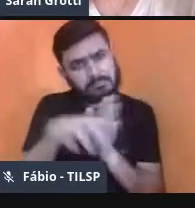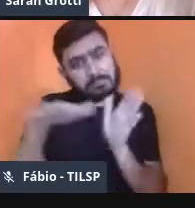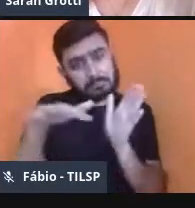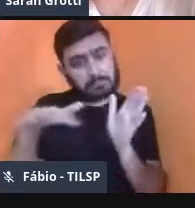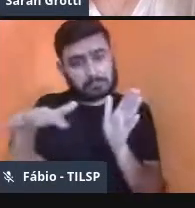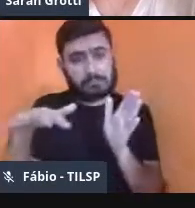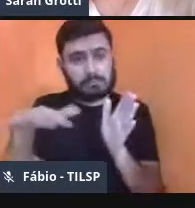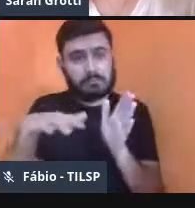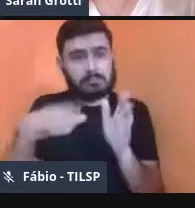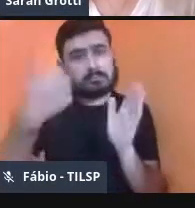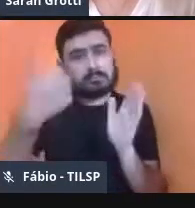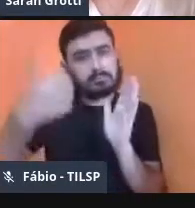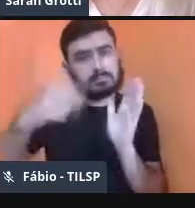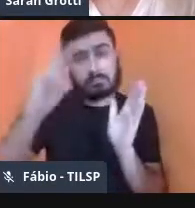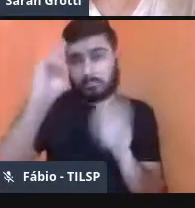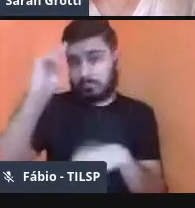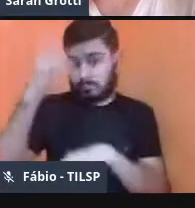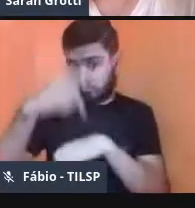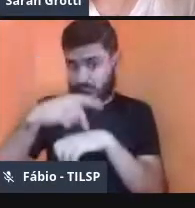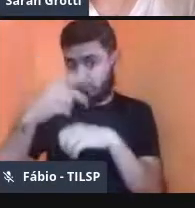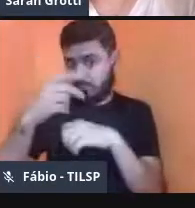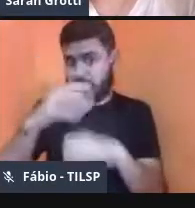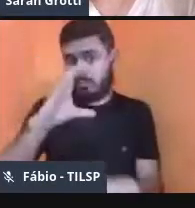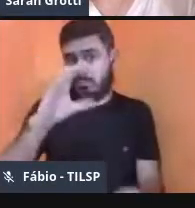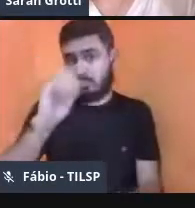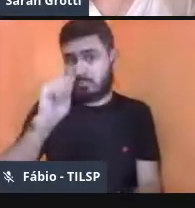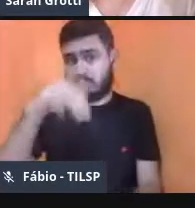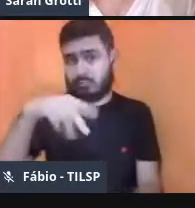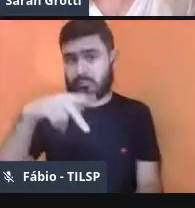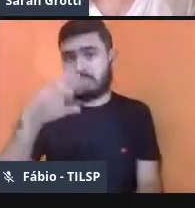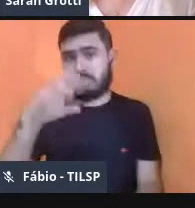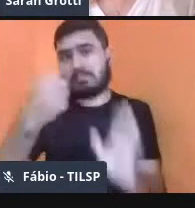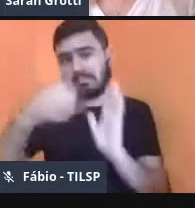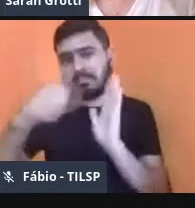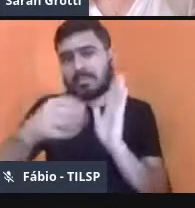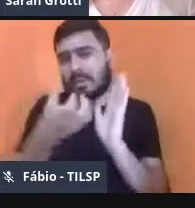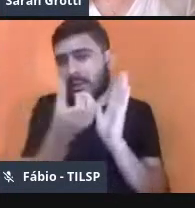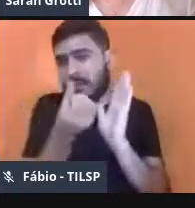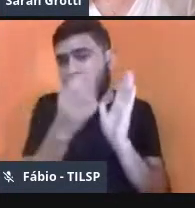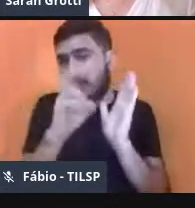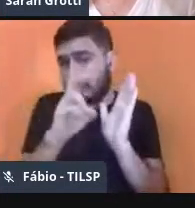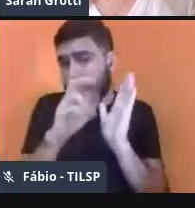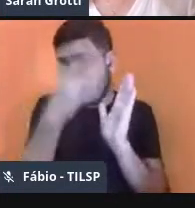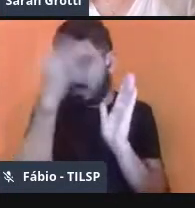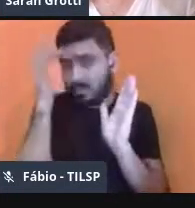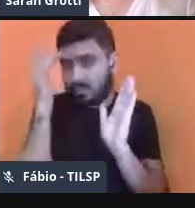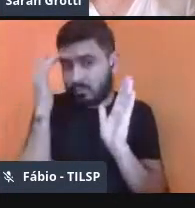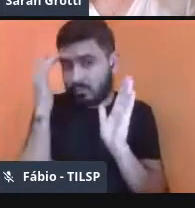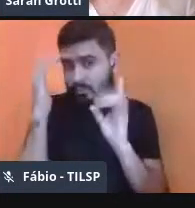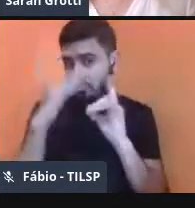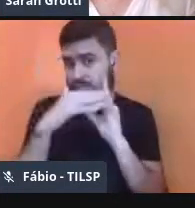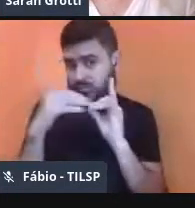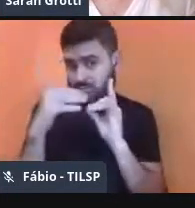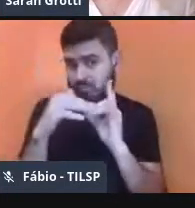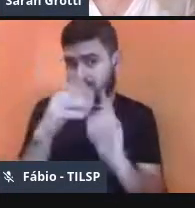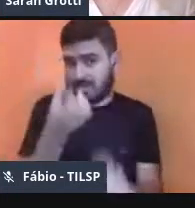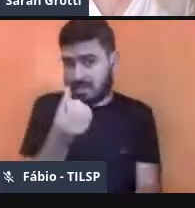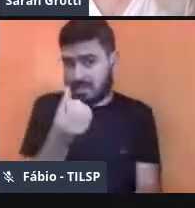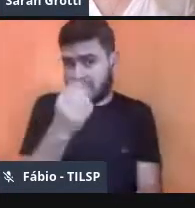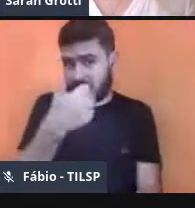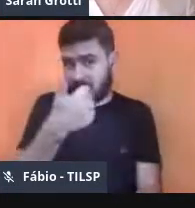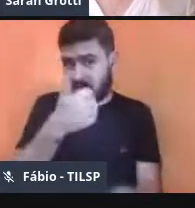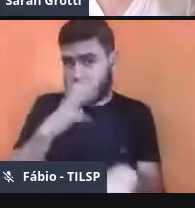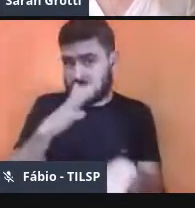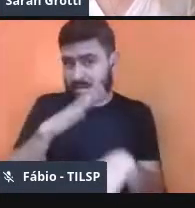avaliou 65 vegetarianos e constataram que 60%, mais de 60% eram eutróficos,